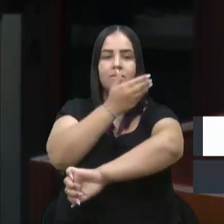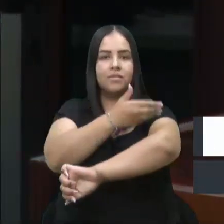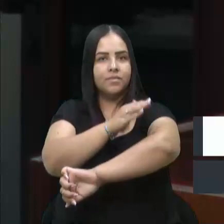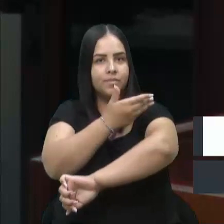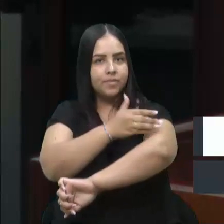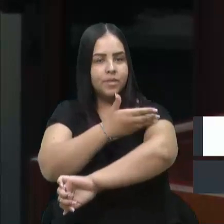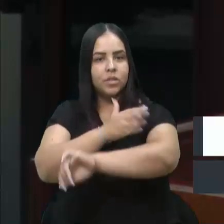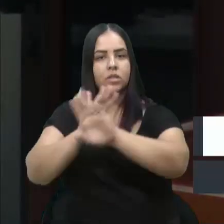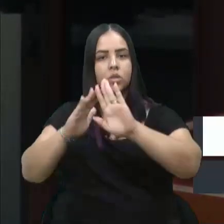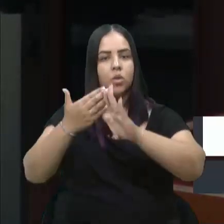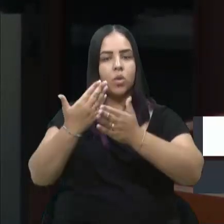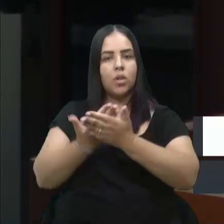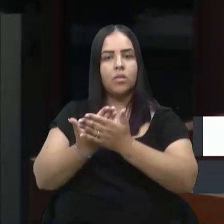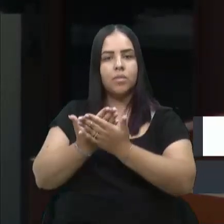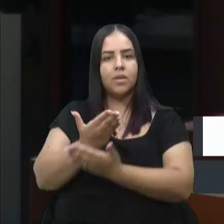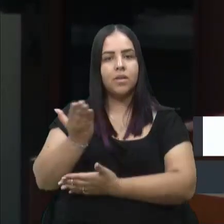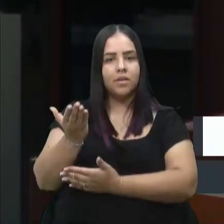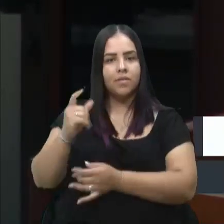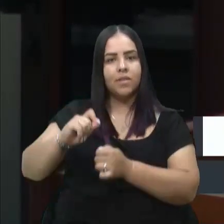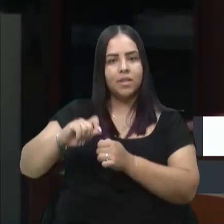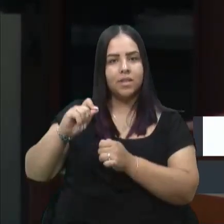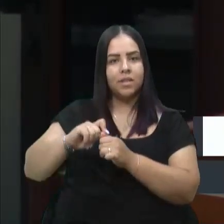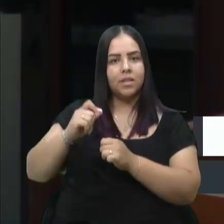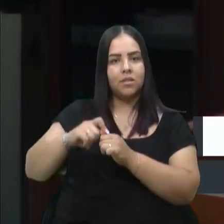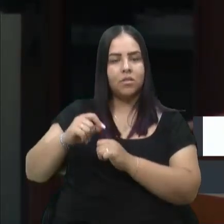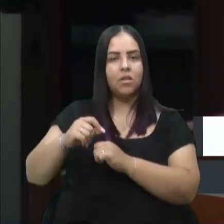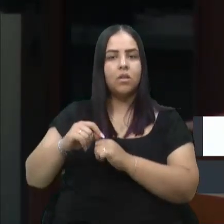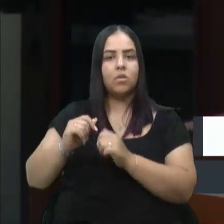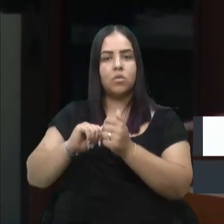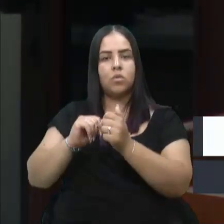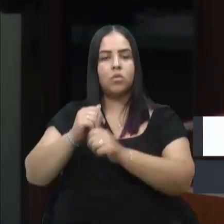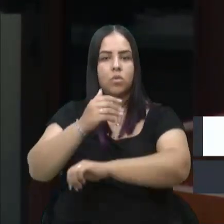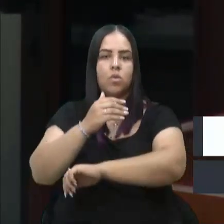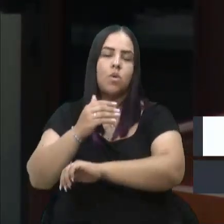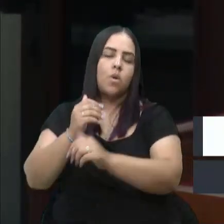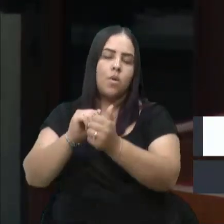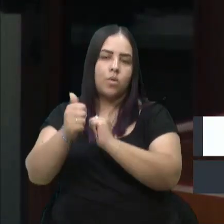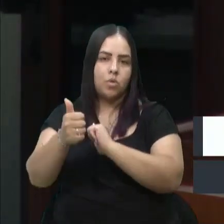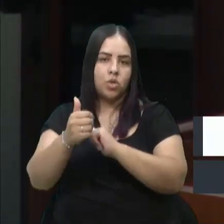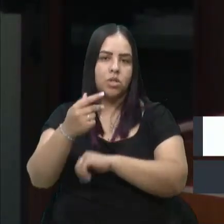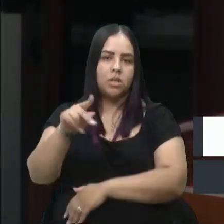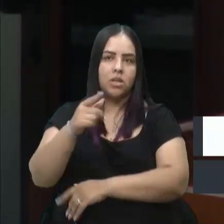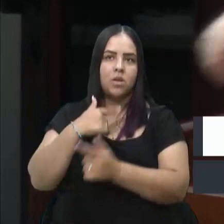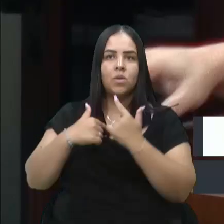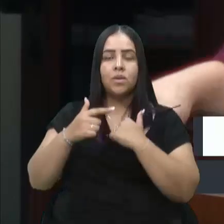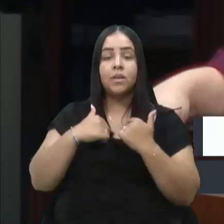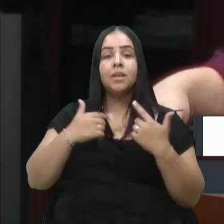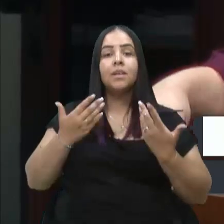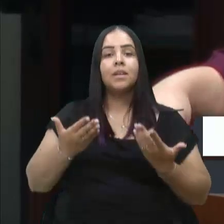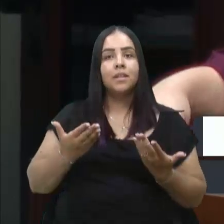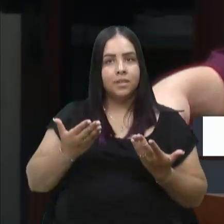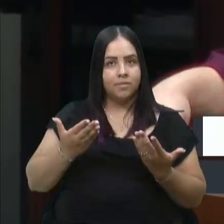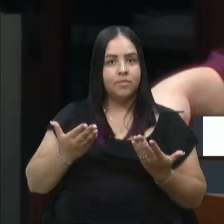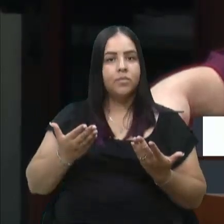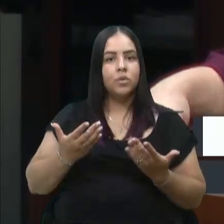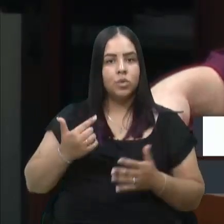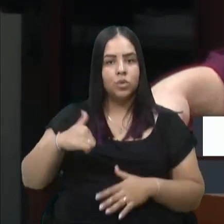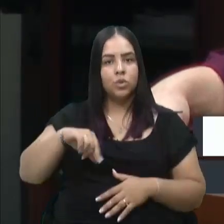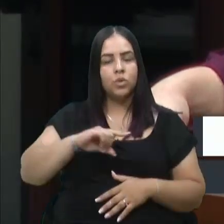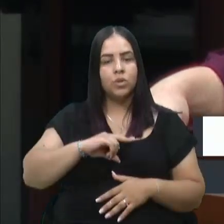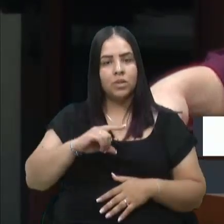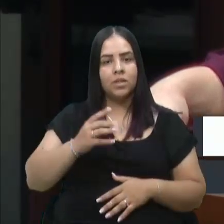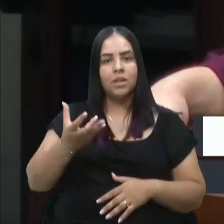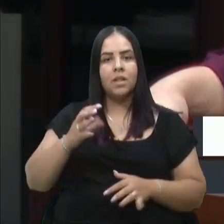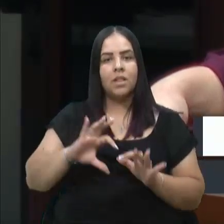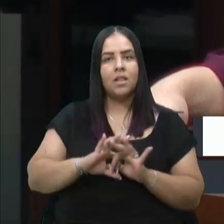das escolas, para ir lá fazer o seu esporte, que ele tanto gosta. Então, aqui, a gente que é da